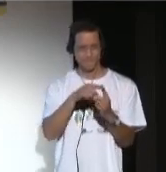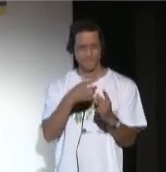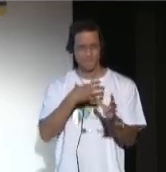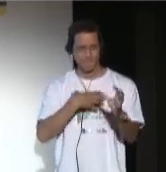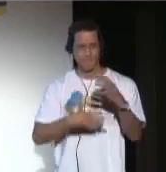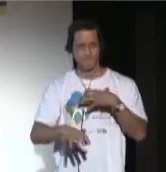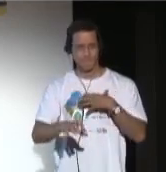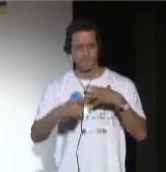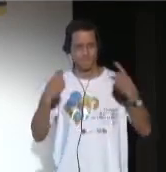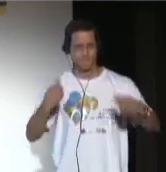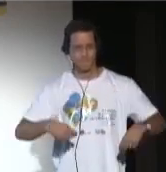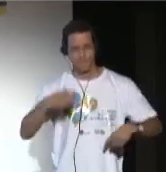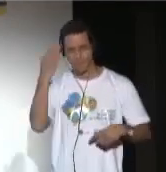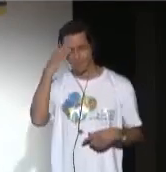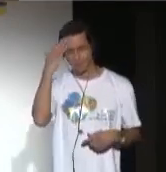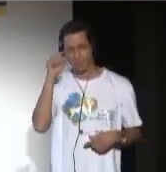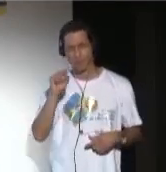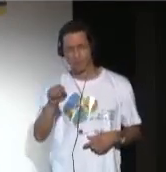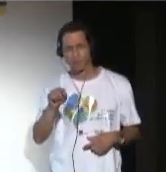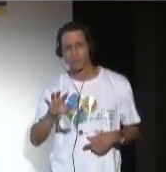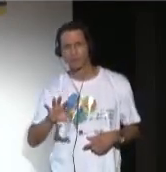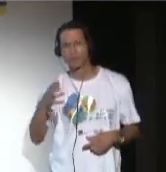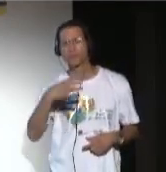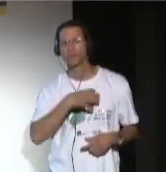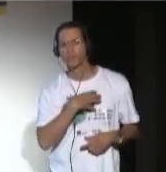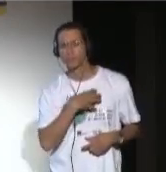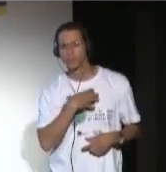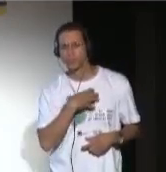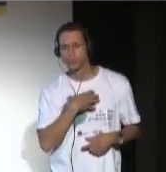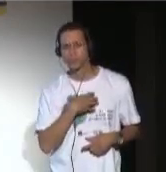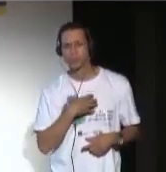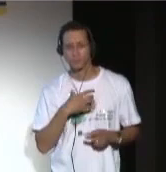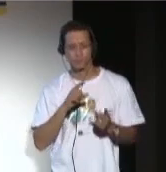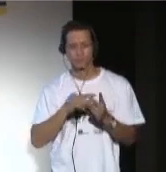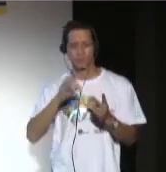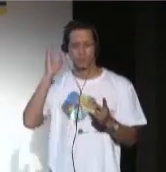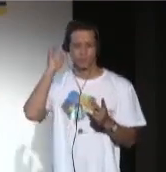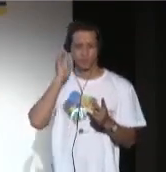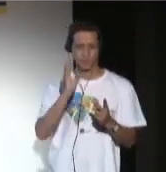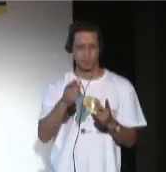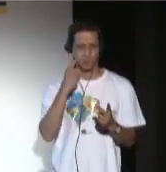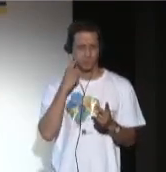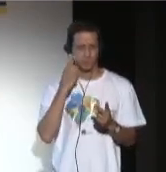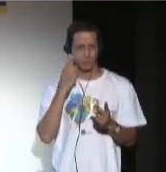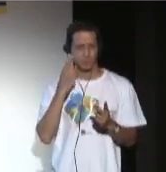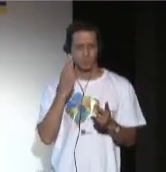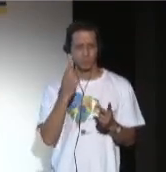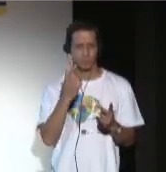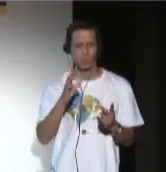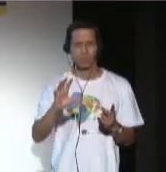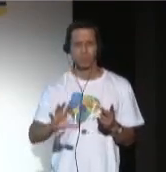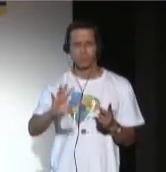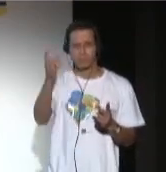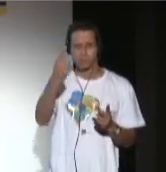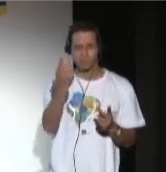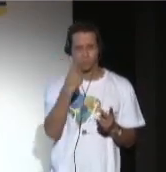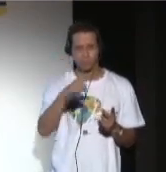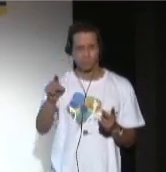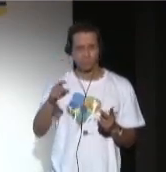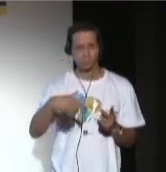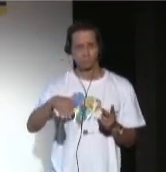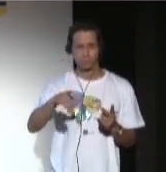que possamos entender o que é que a vítima sente. Precisamos de assertividade para confrontar a situação